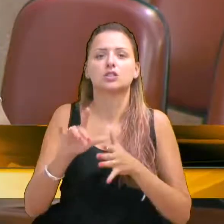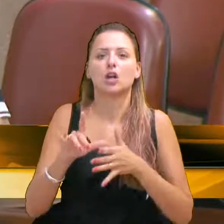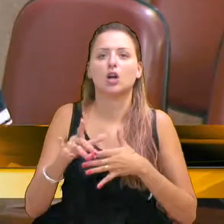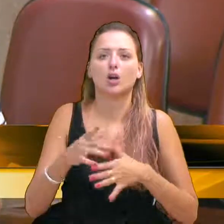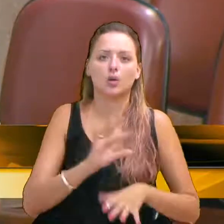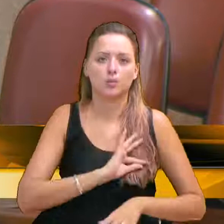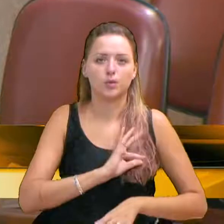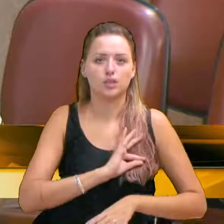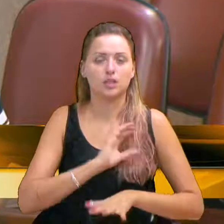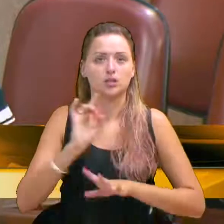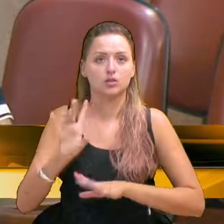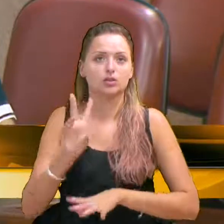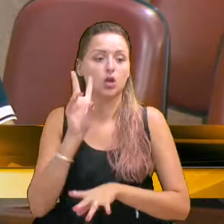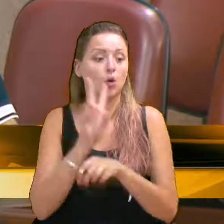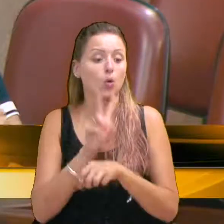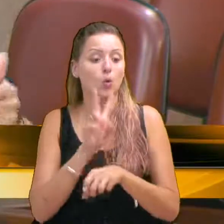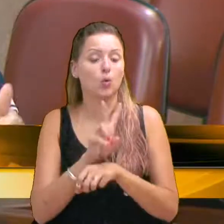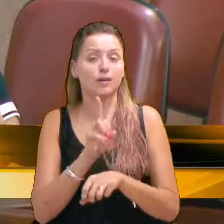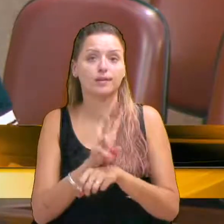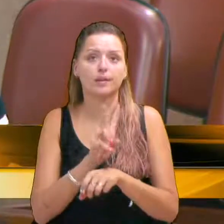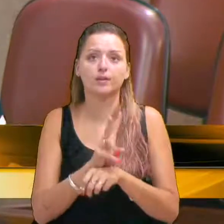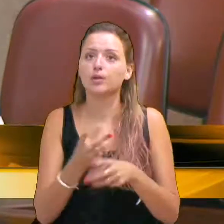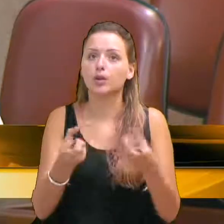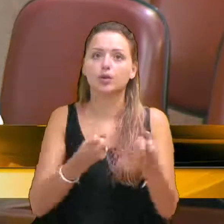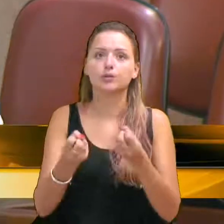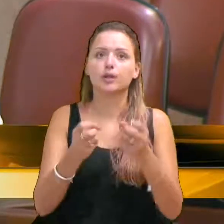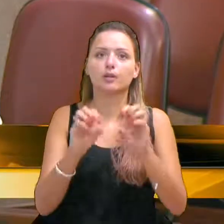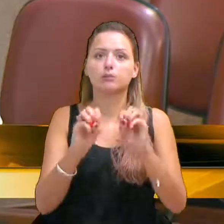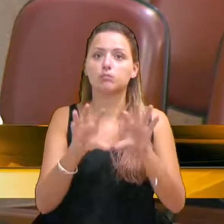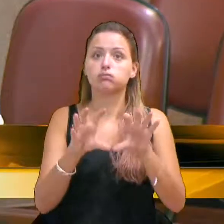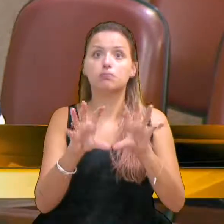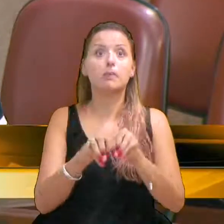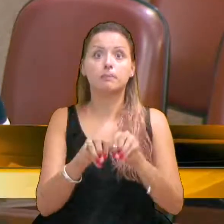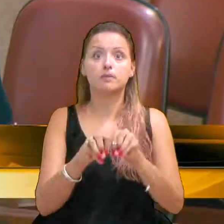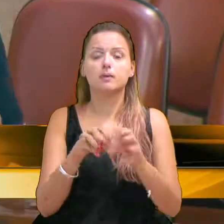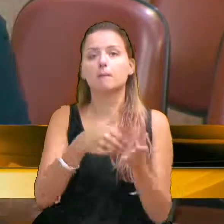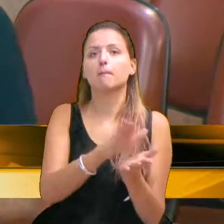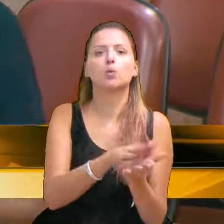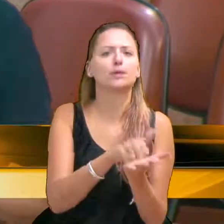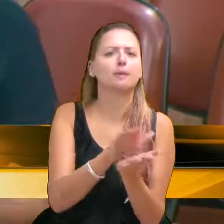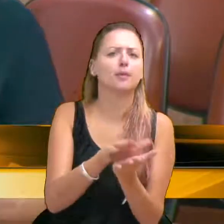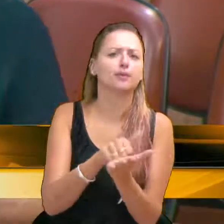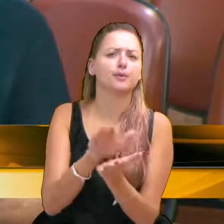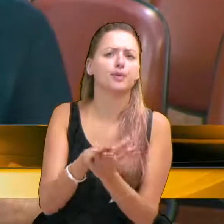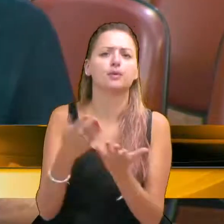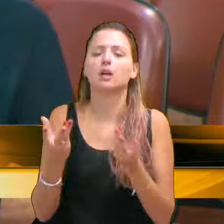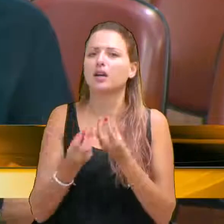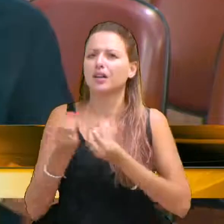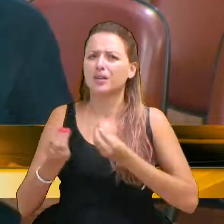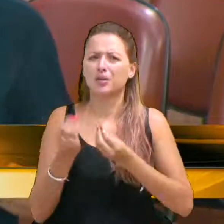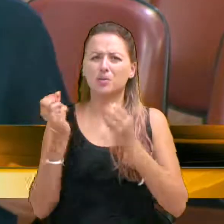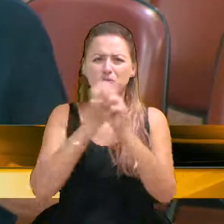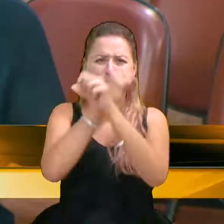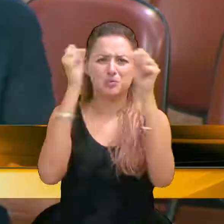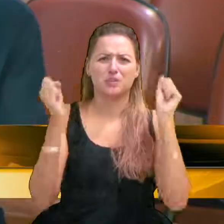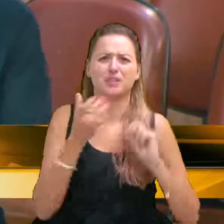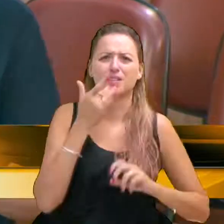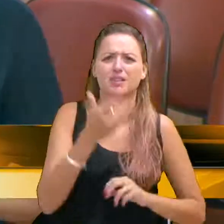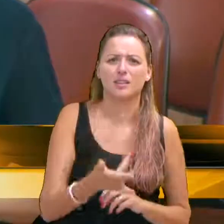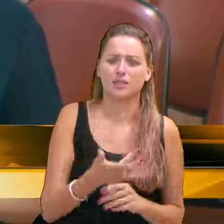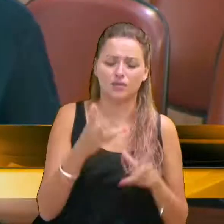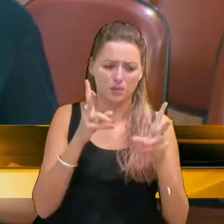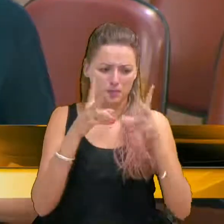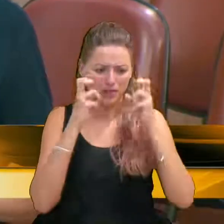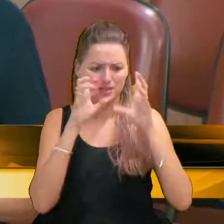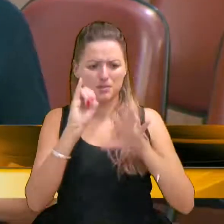cuidando dos veículos que passassem com farol queimado ou farol desligado. Como é que a pessoa durante o dia vai perceber no seu trajeto